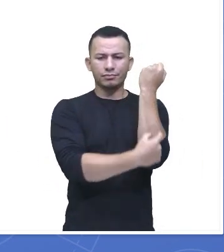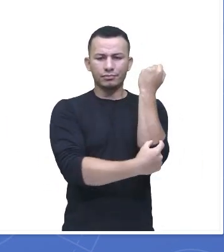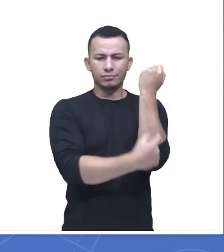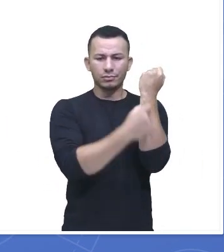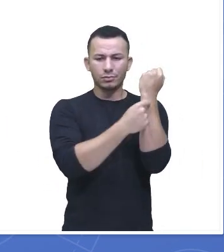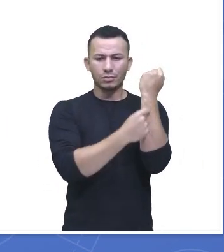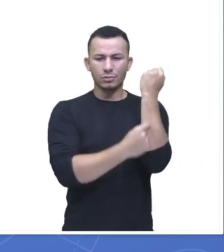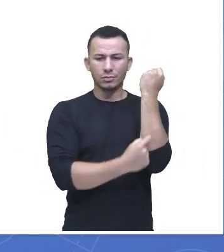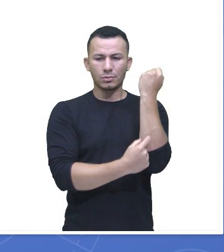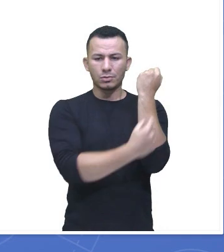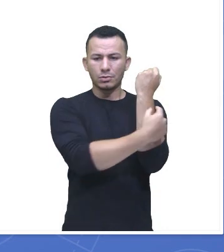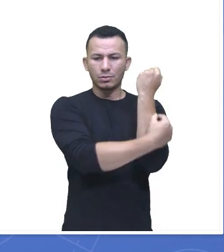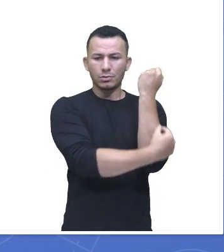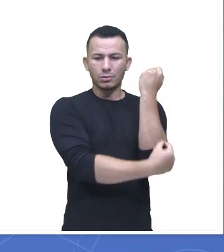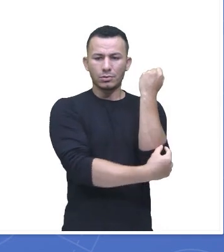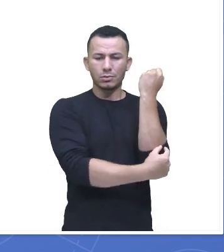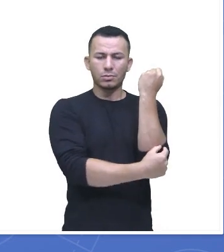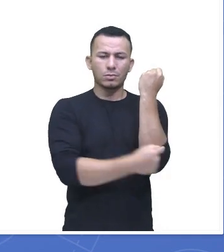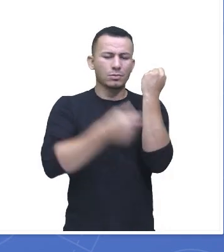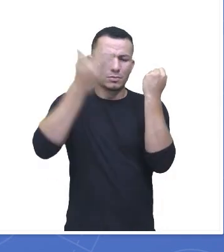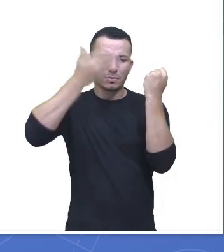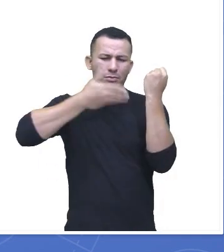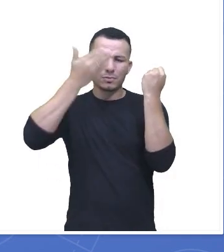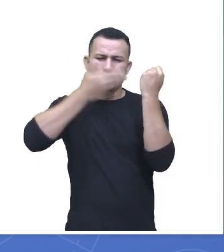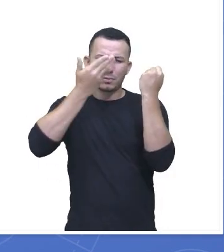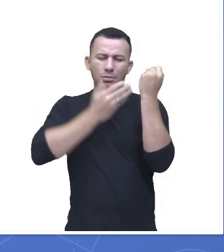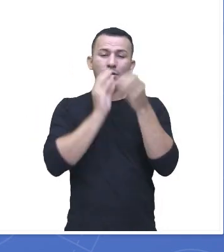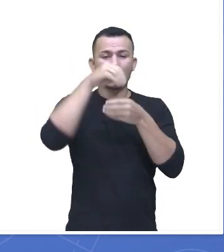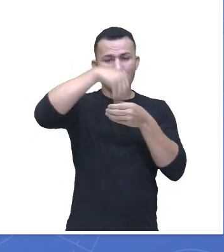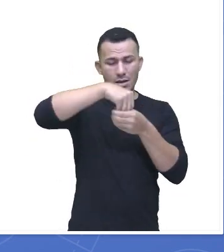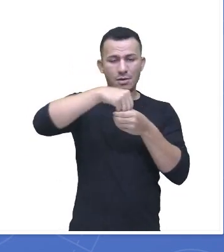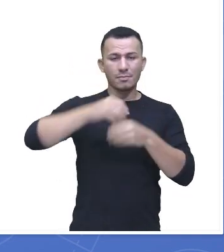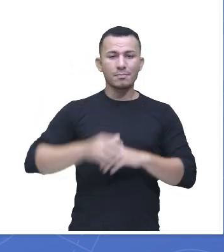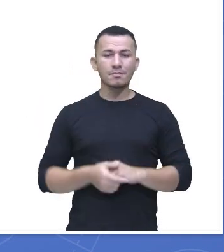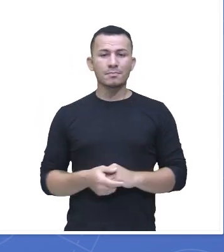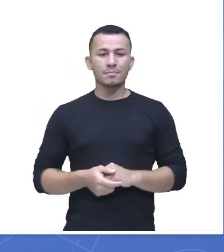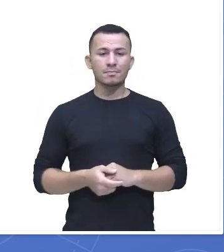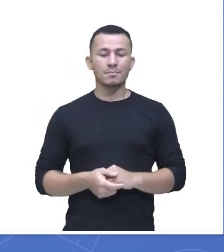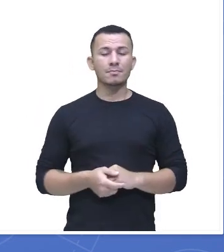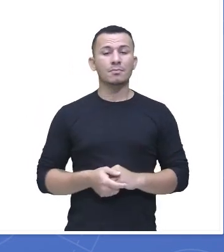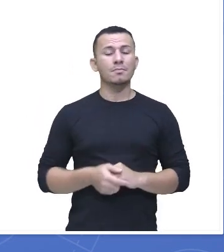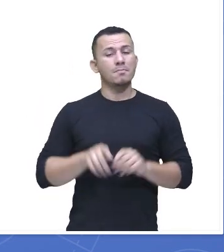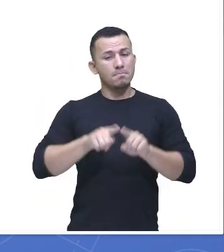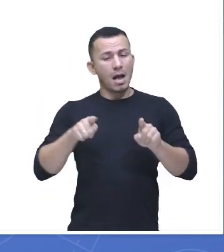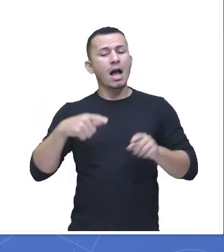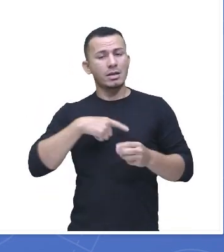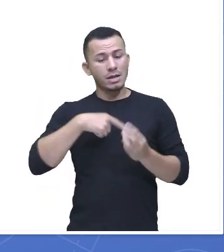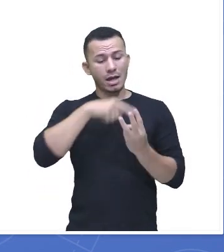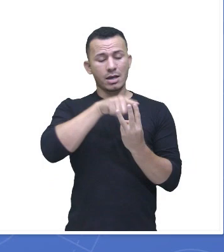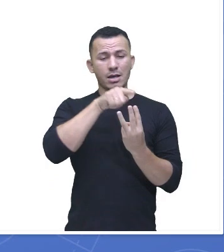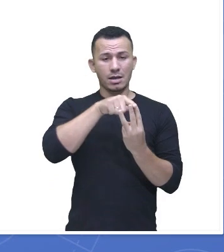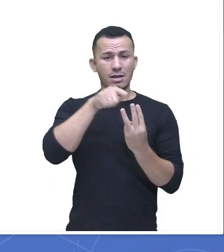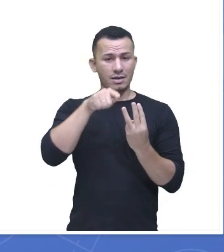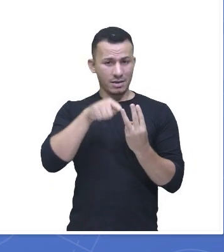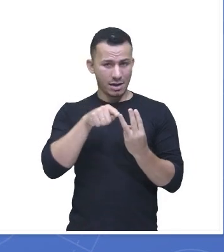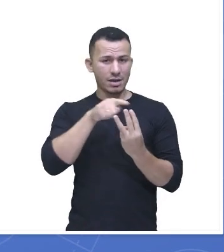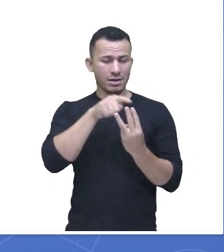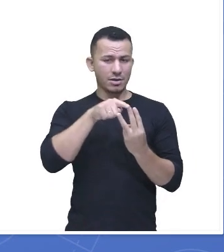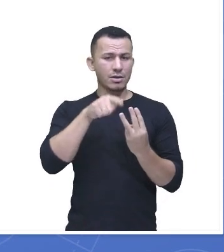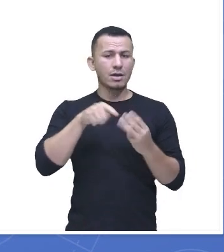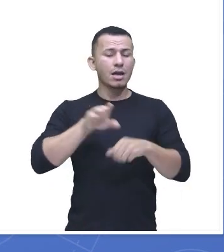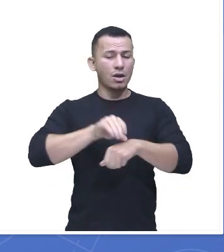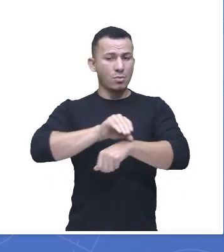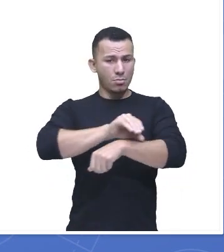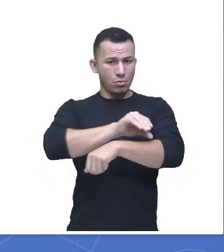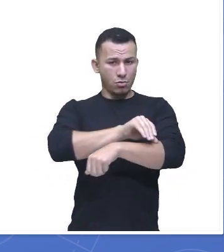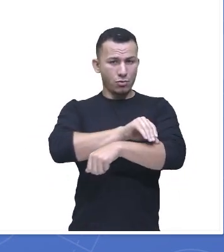na parte interna, que não dá para a gente ver bem, tá bom? Mas já fiquem sabendo aí que existem esses 3